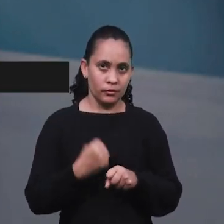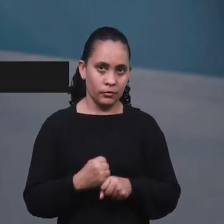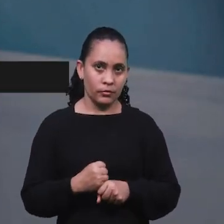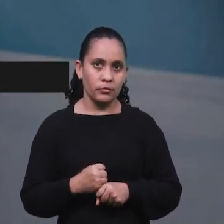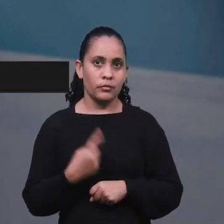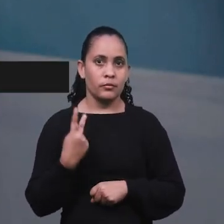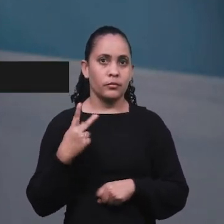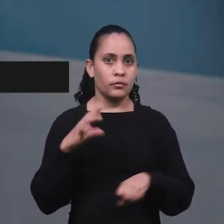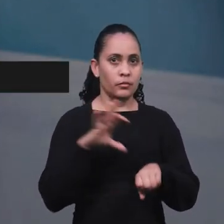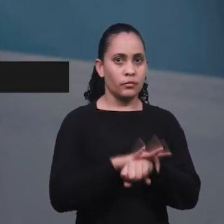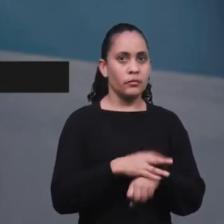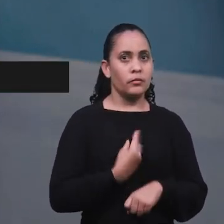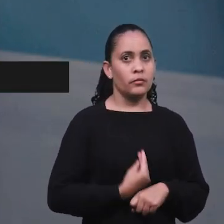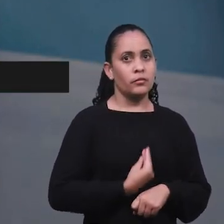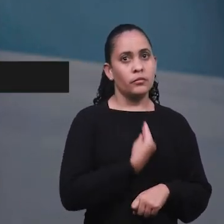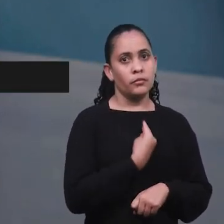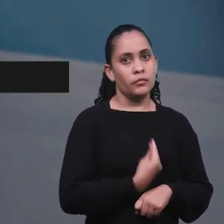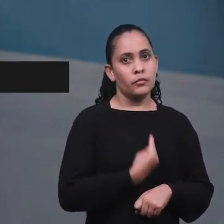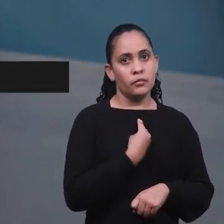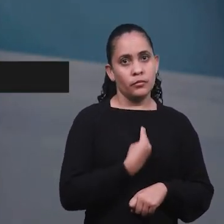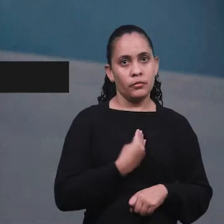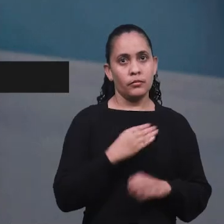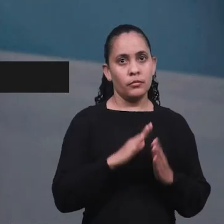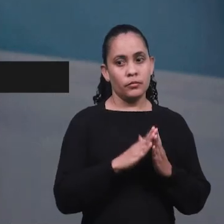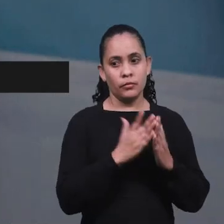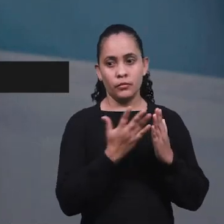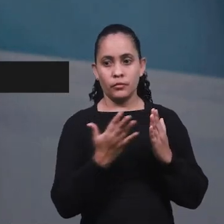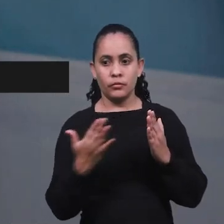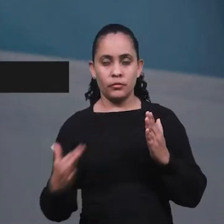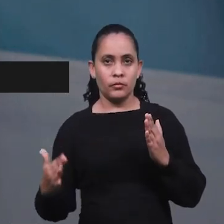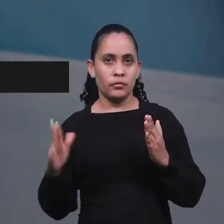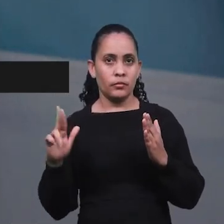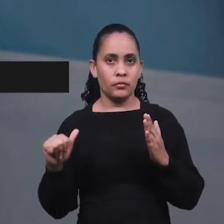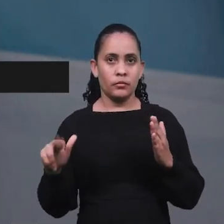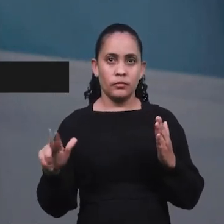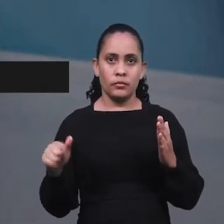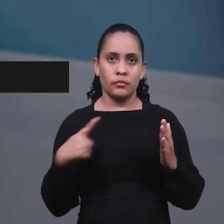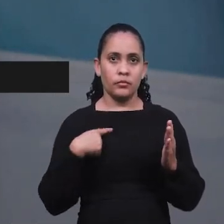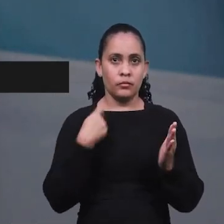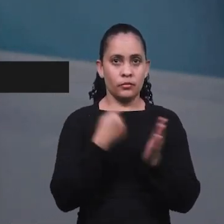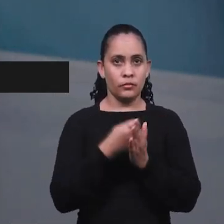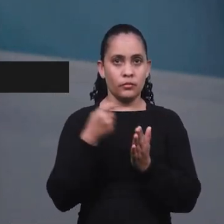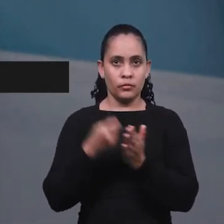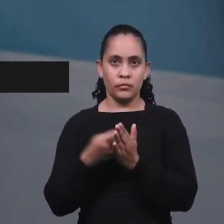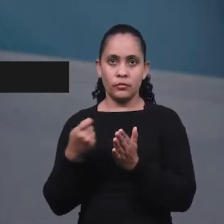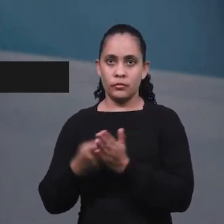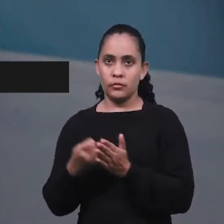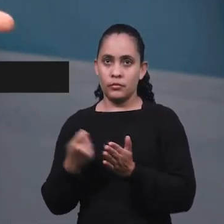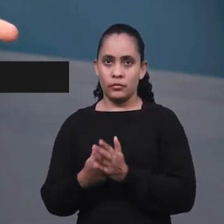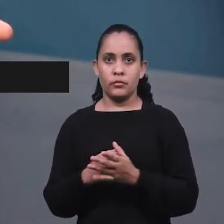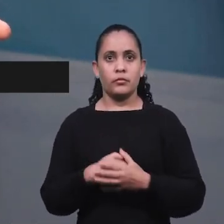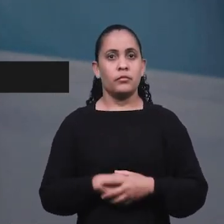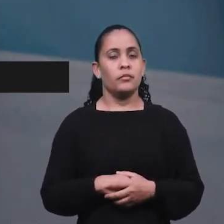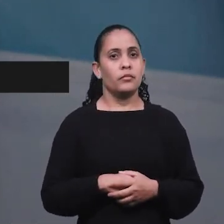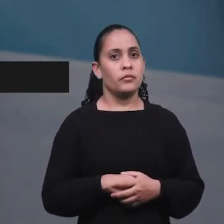fazer uma simulação de um seguro de vida, cotar, multiplicar até 100 anos, você vai ver que nunca você vai ter pagado R$1 milhão se